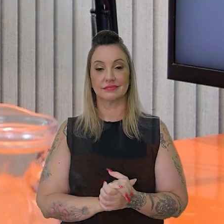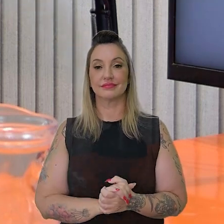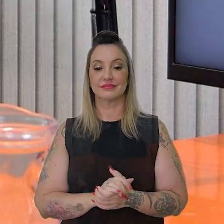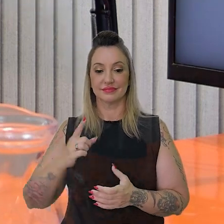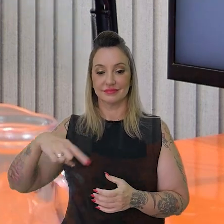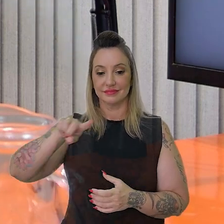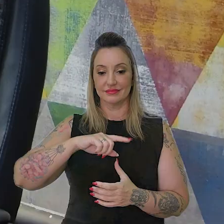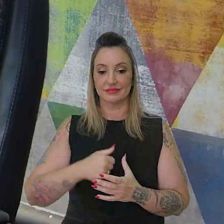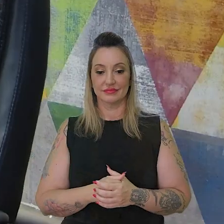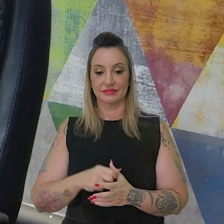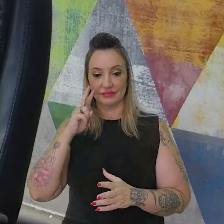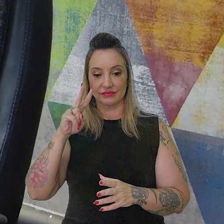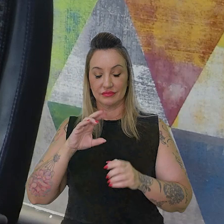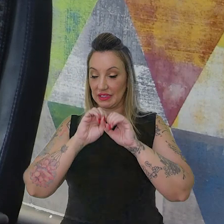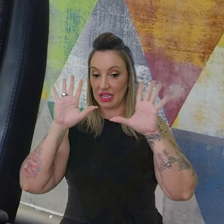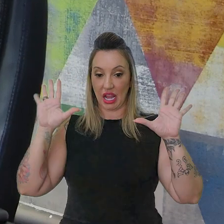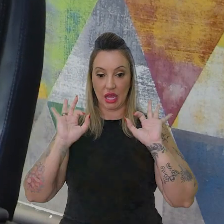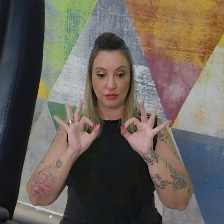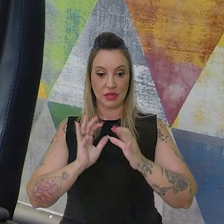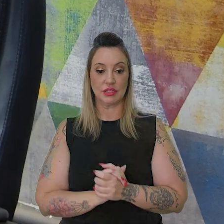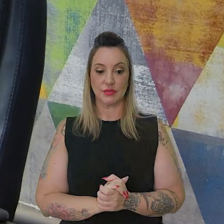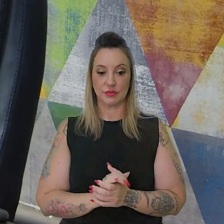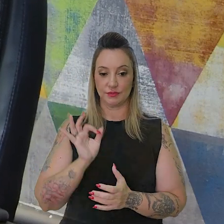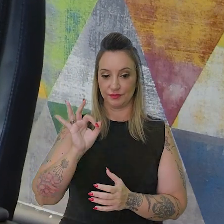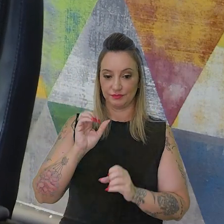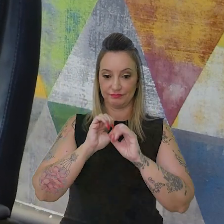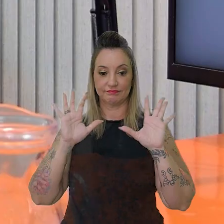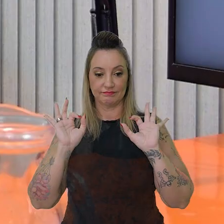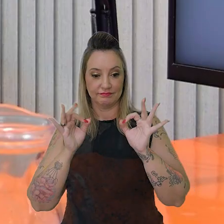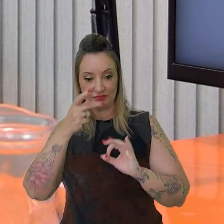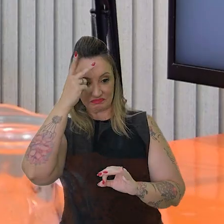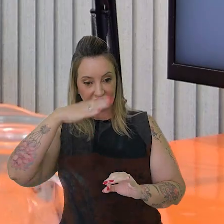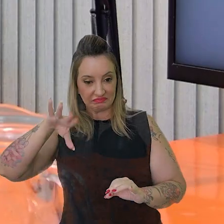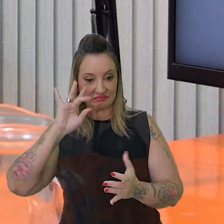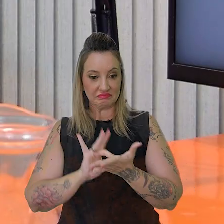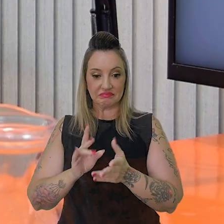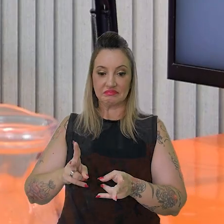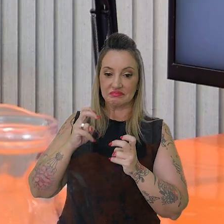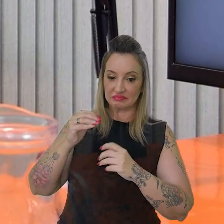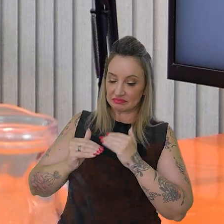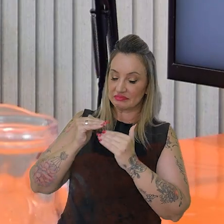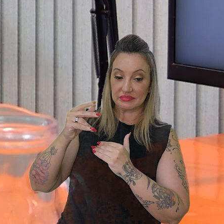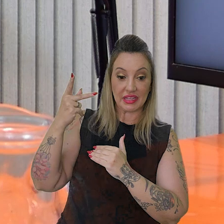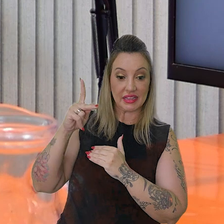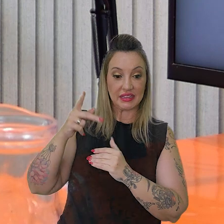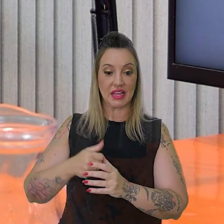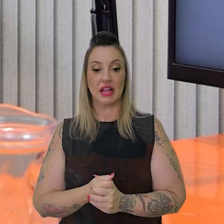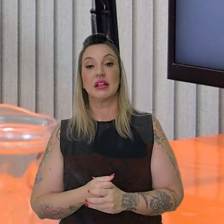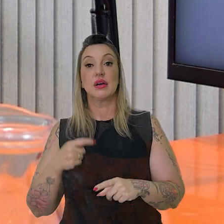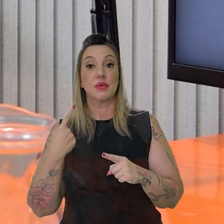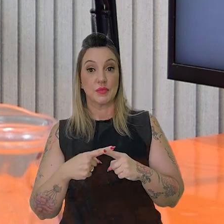daí vocês estão fazendo negócio bem transparente bem transparente sabe da pessoa realmente perceber o processo